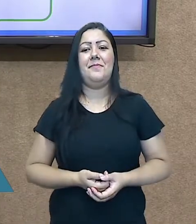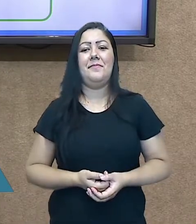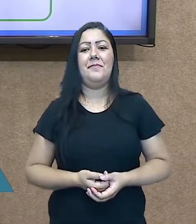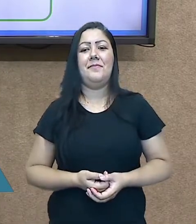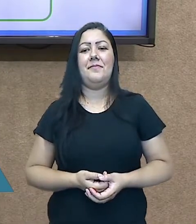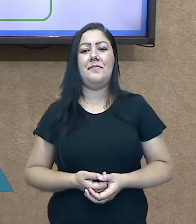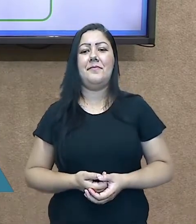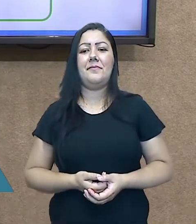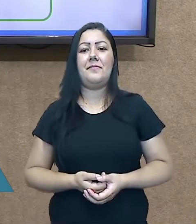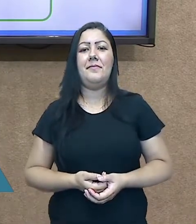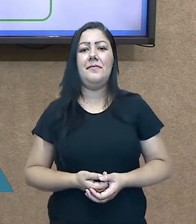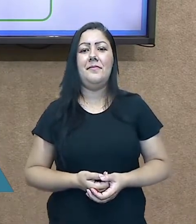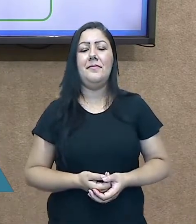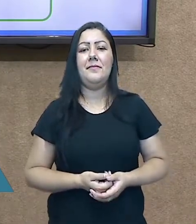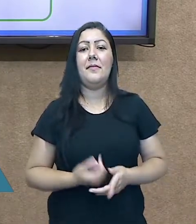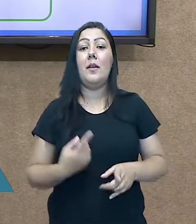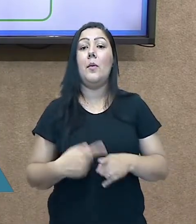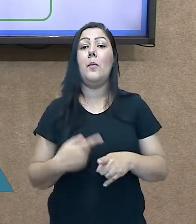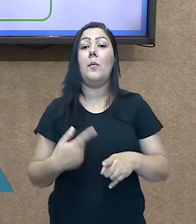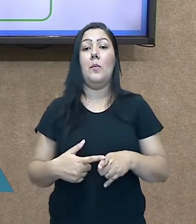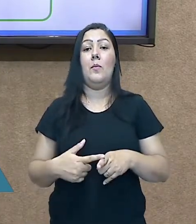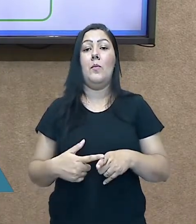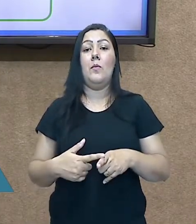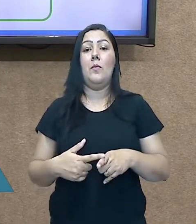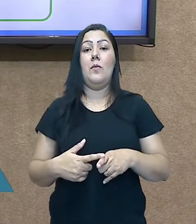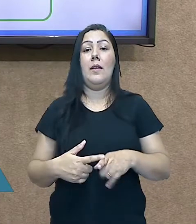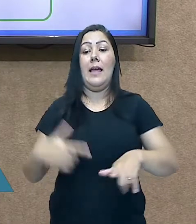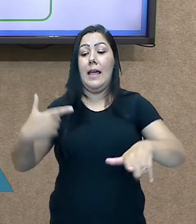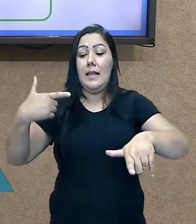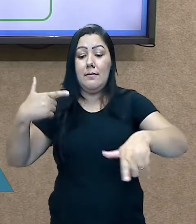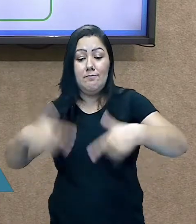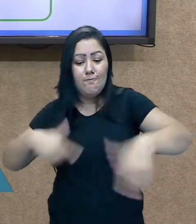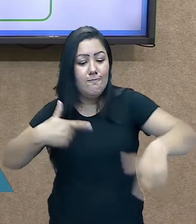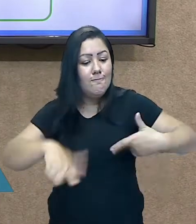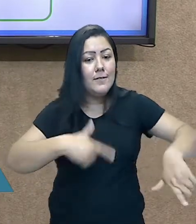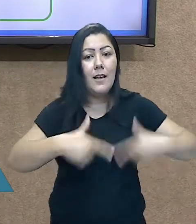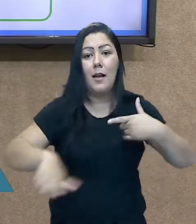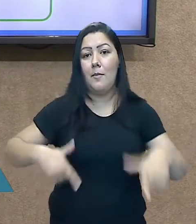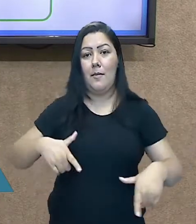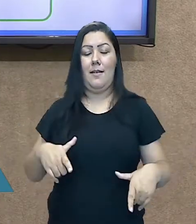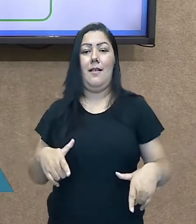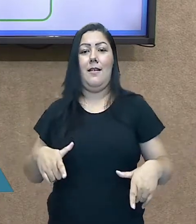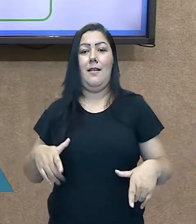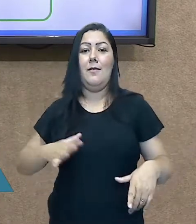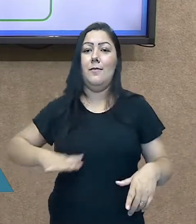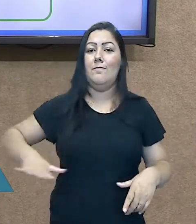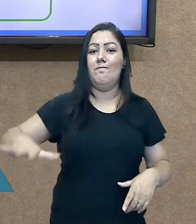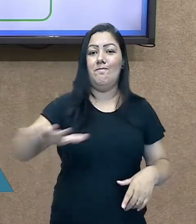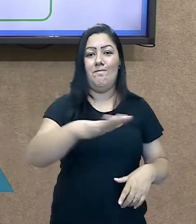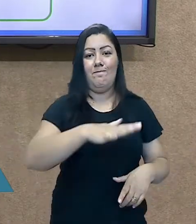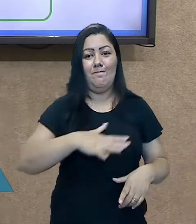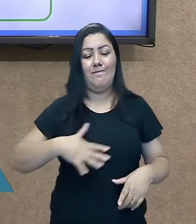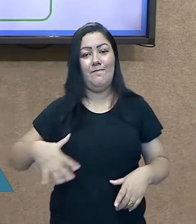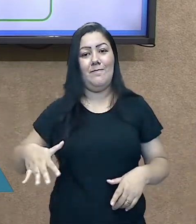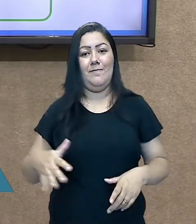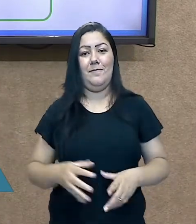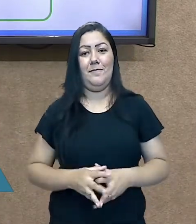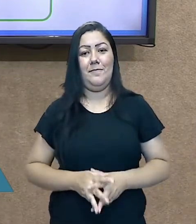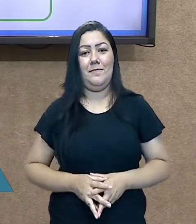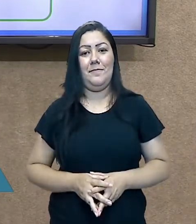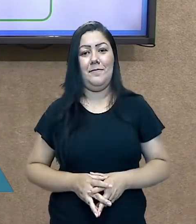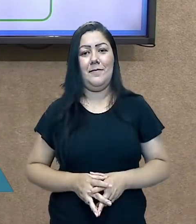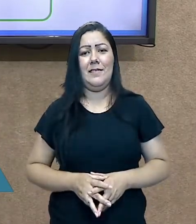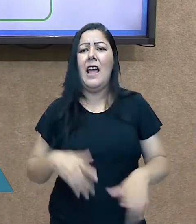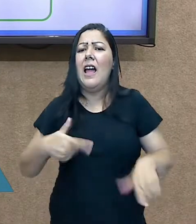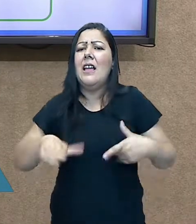Por quê? Porque tem esse mundo do trabalho. Que, na verdade, muitas das vezes, nós achamos que o